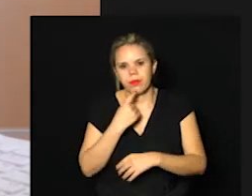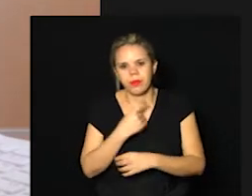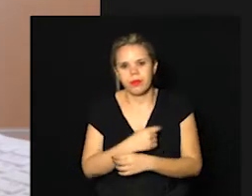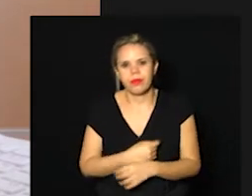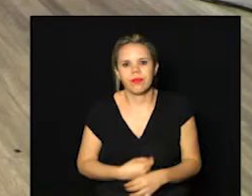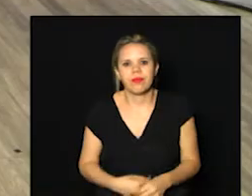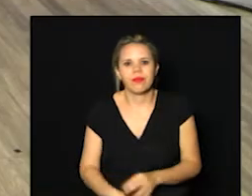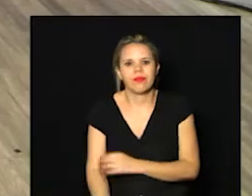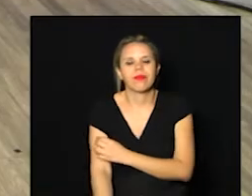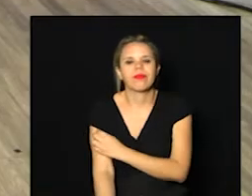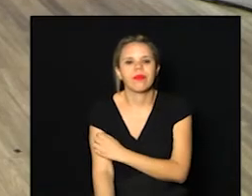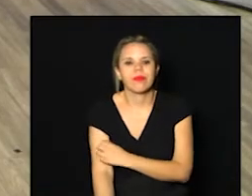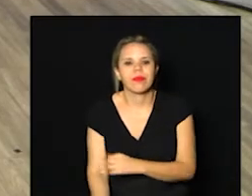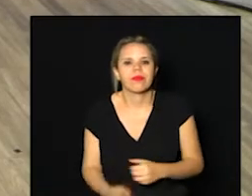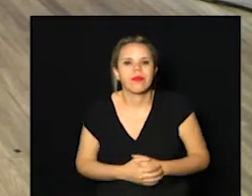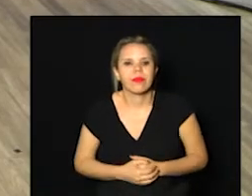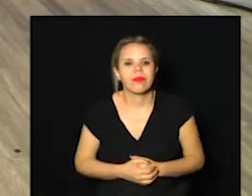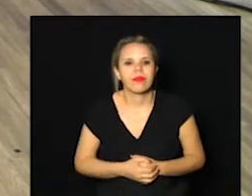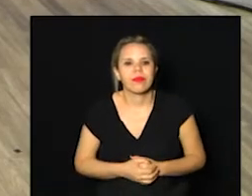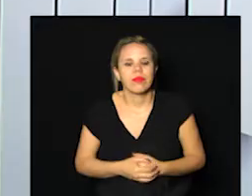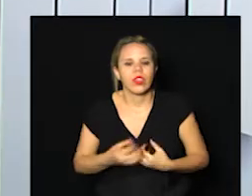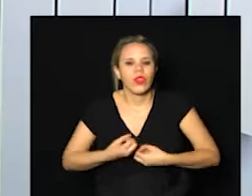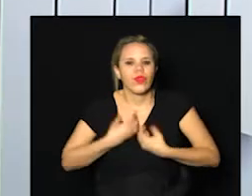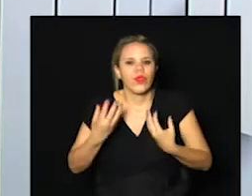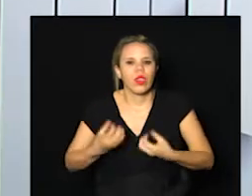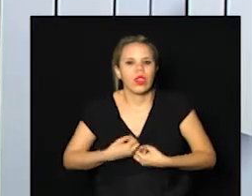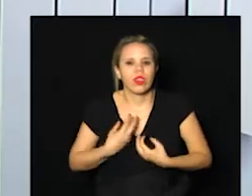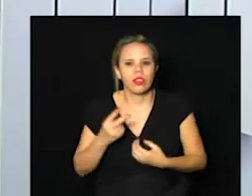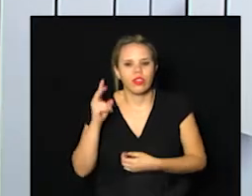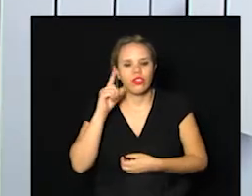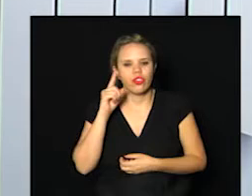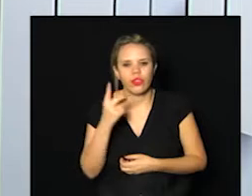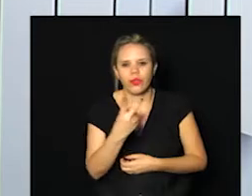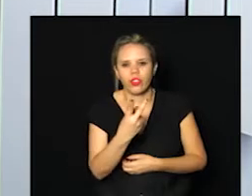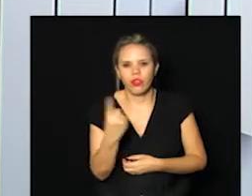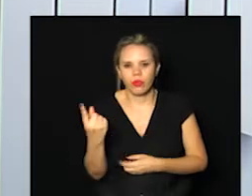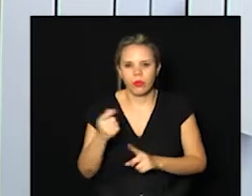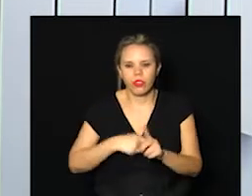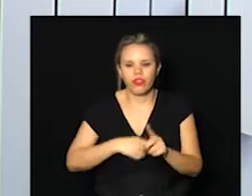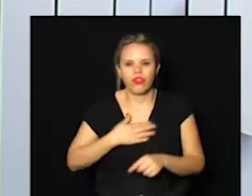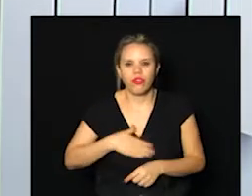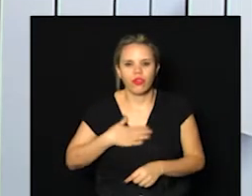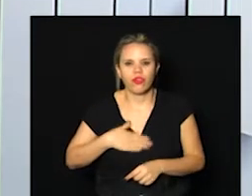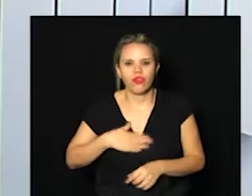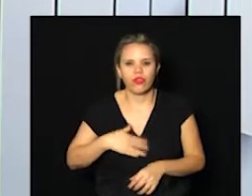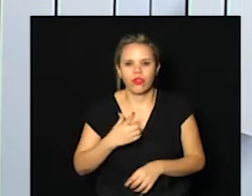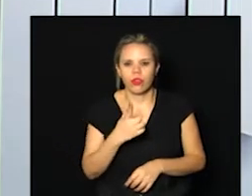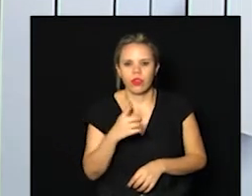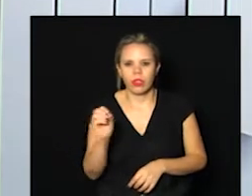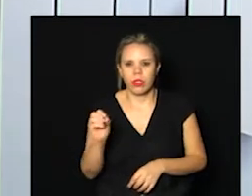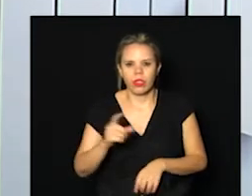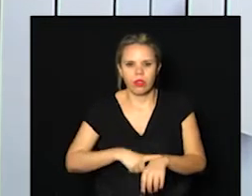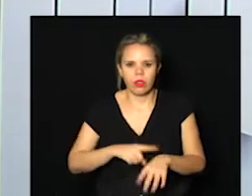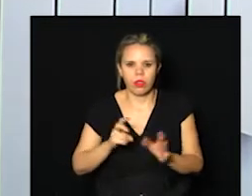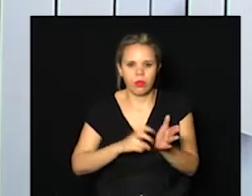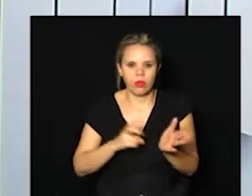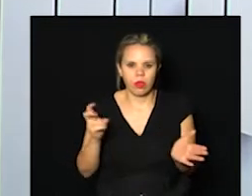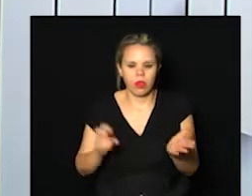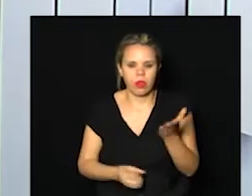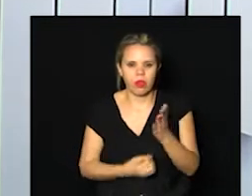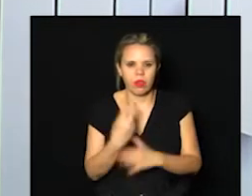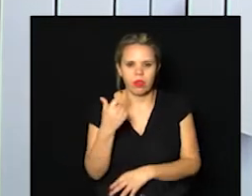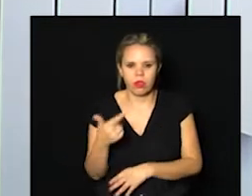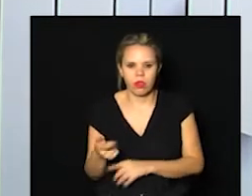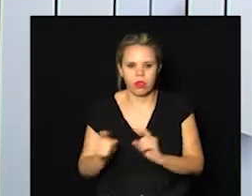Gabriel? Ratifico, então, essa informação. Dia 21 de agosto, a partir das 10 horas da manhã, acontece, então, a